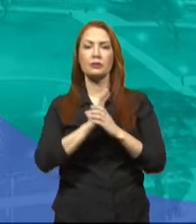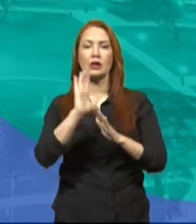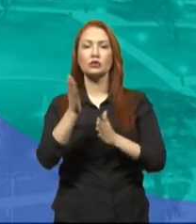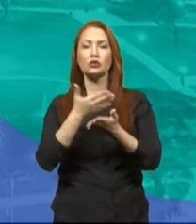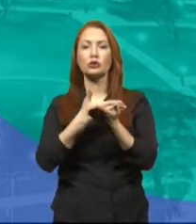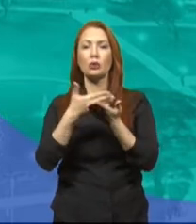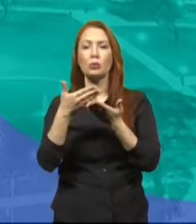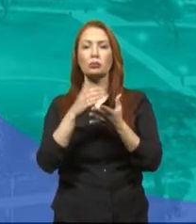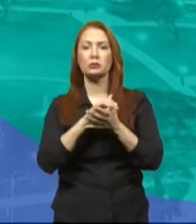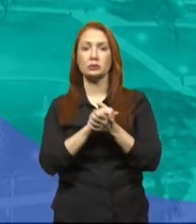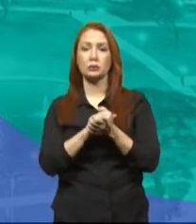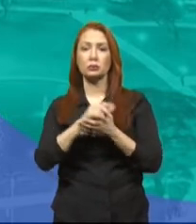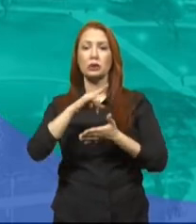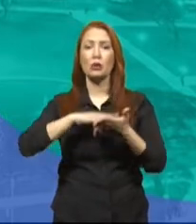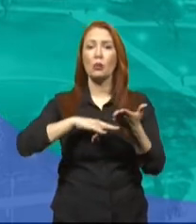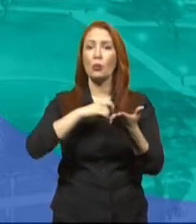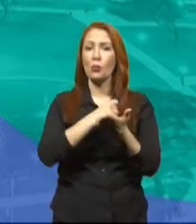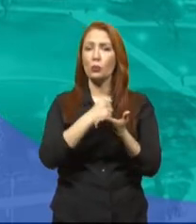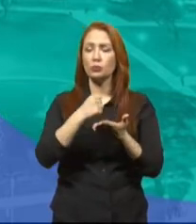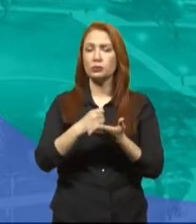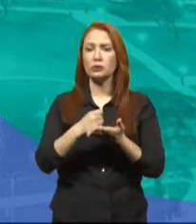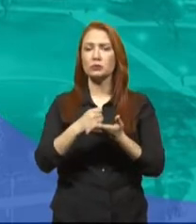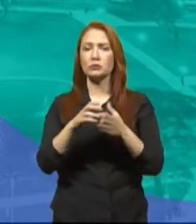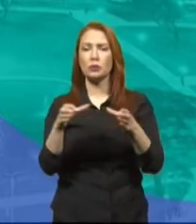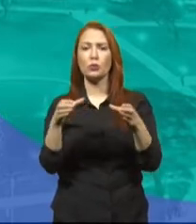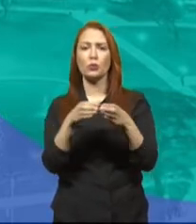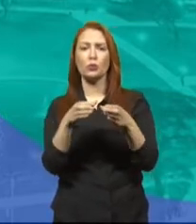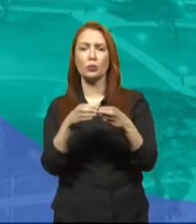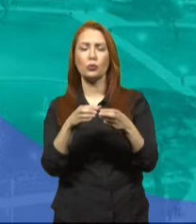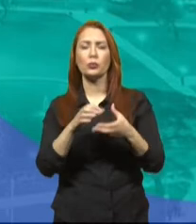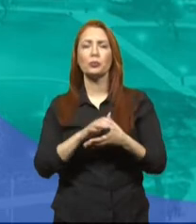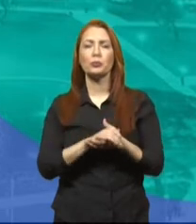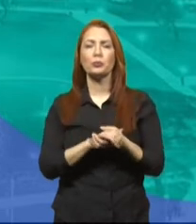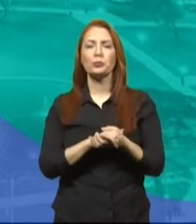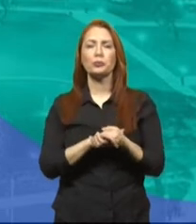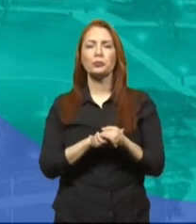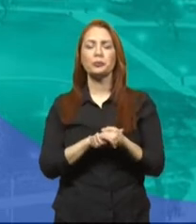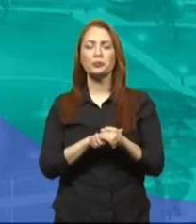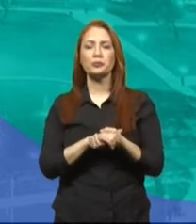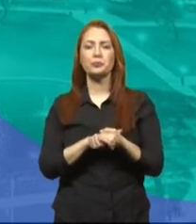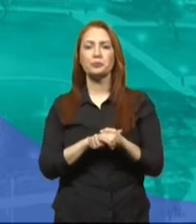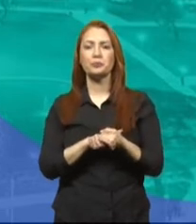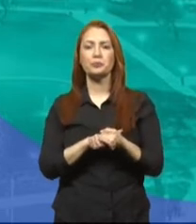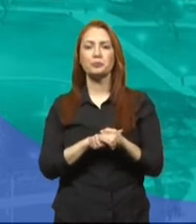equipe de... como é que eu vou dizer agora? Uma equipe de...